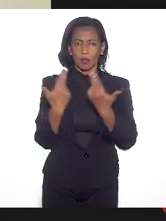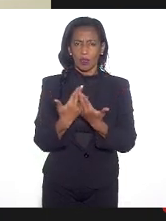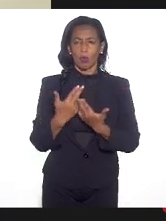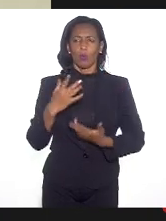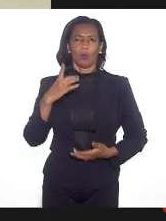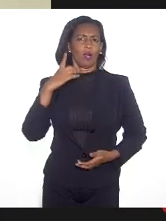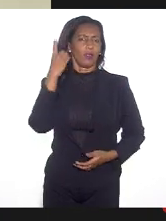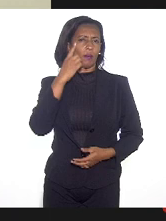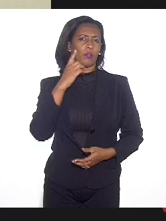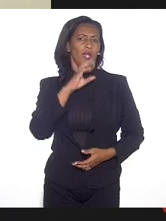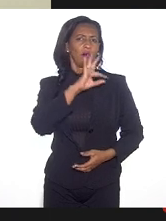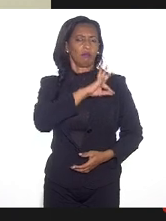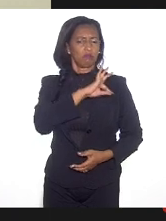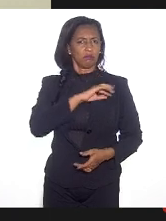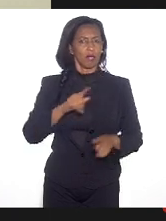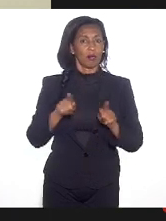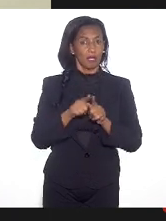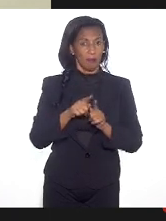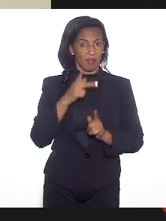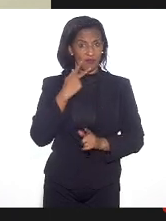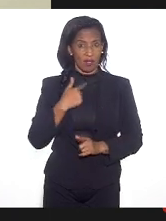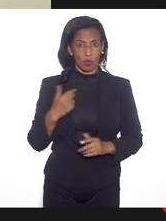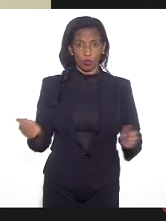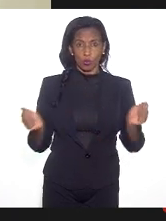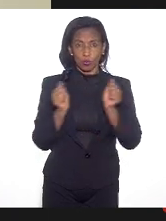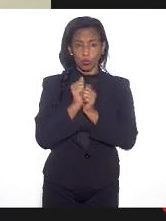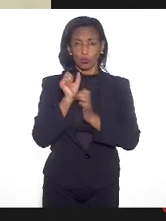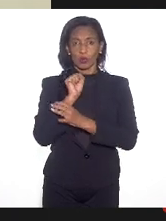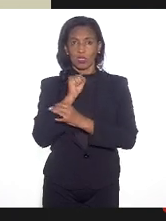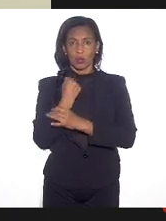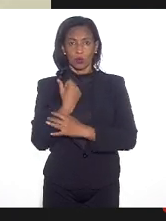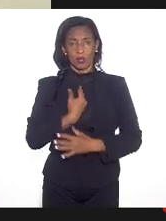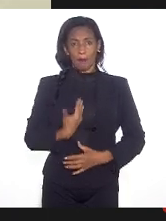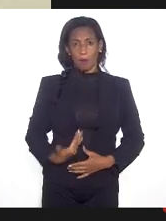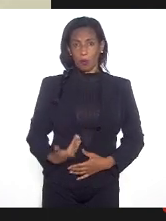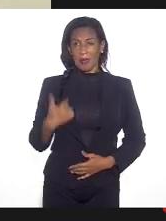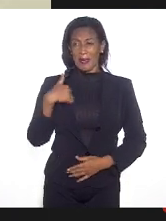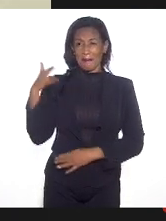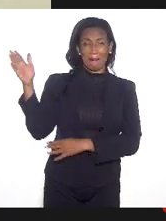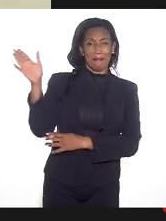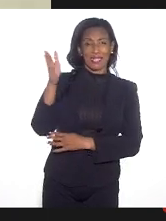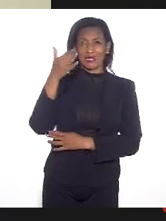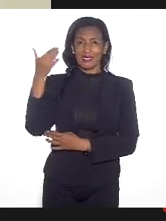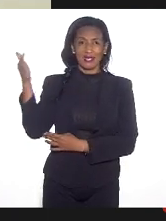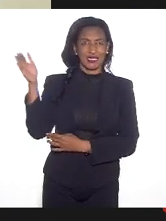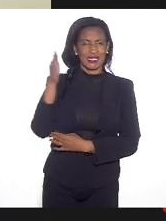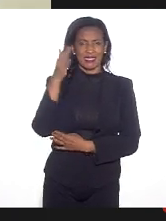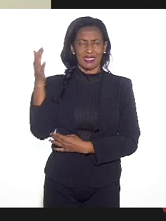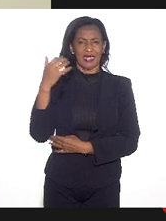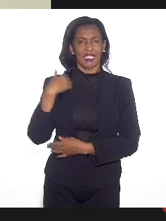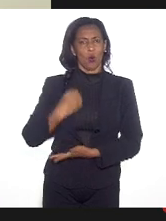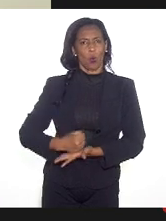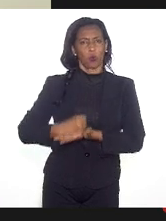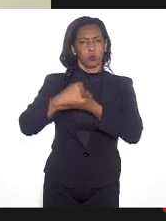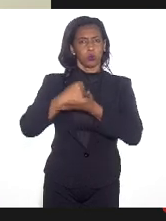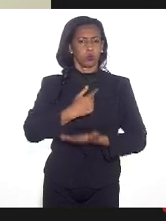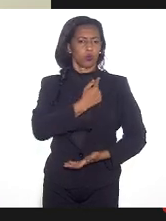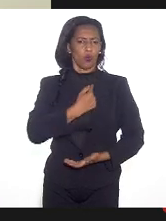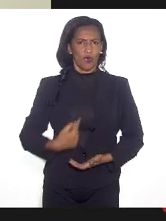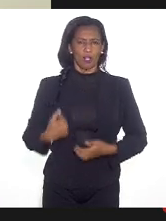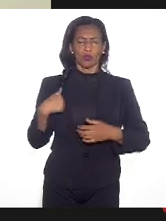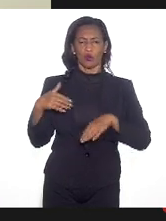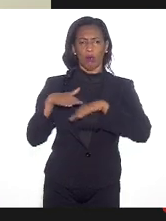Marta Rocha também, e dizer que estou junto. Segurança pública é minha bandeira. E eu tenho um acordo com o governador. Falei com